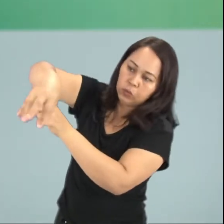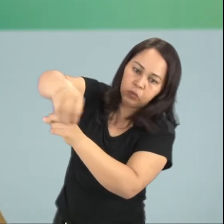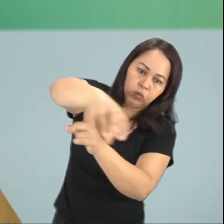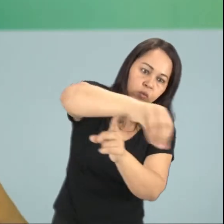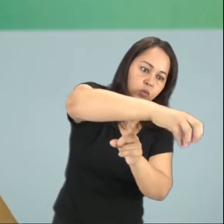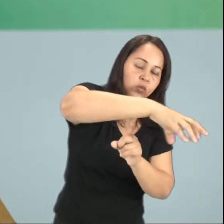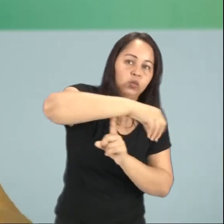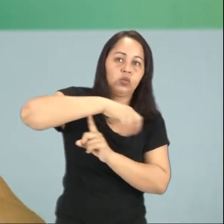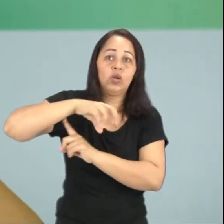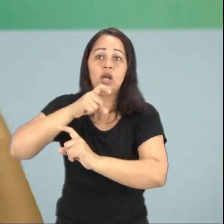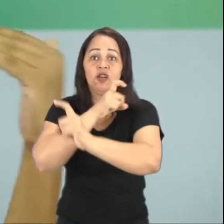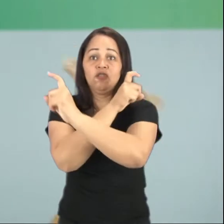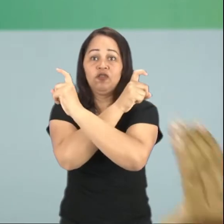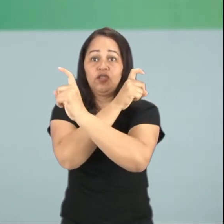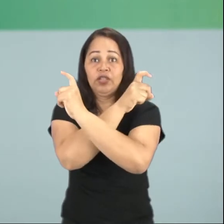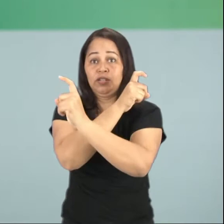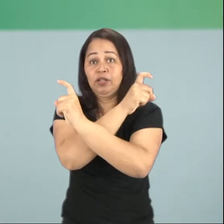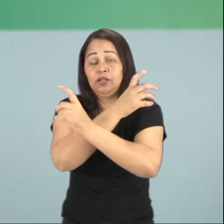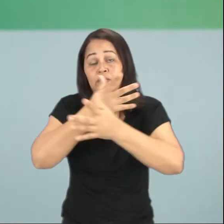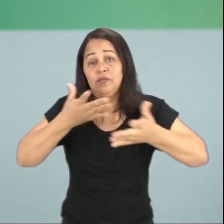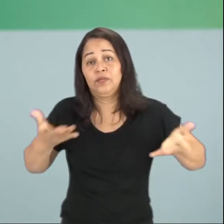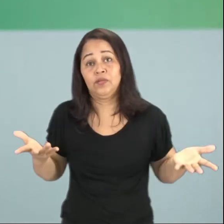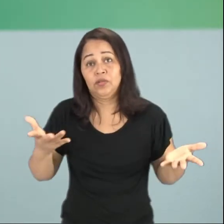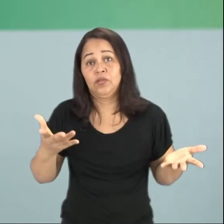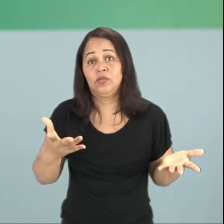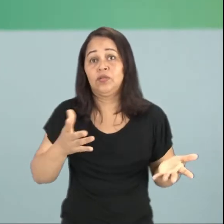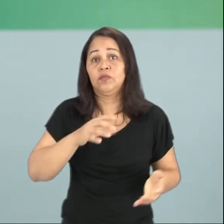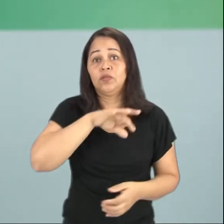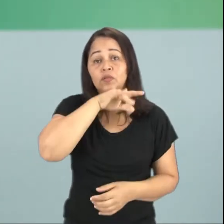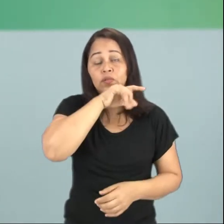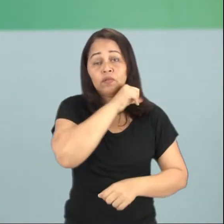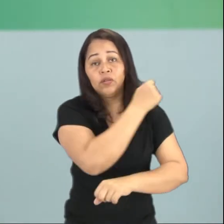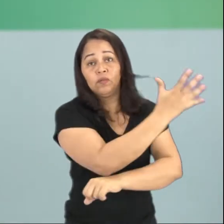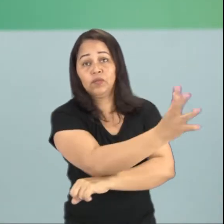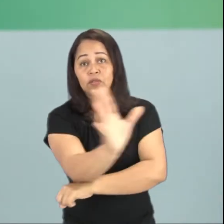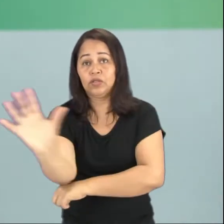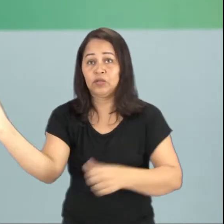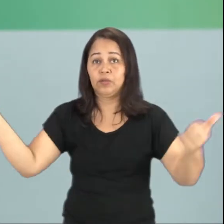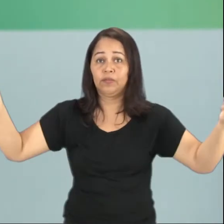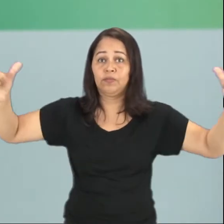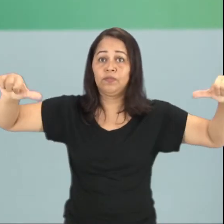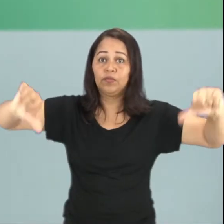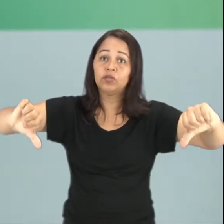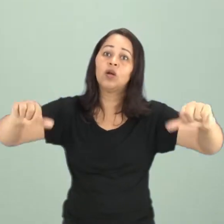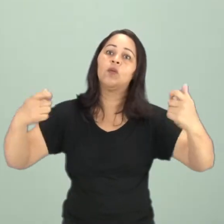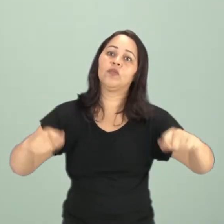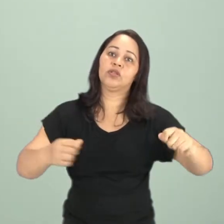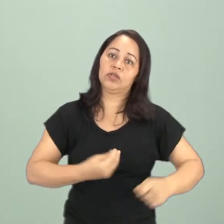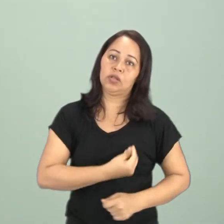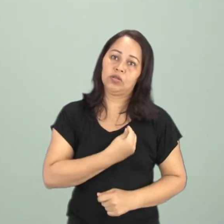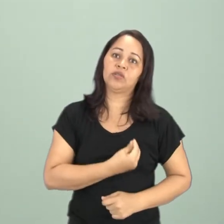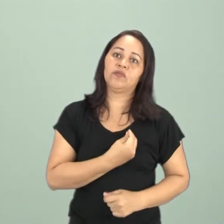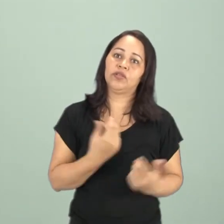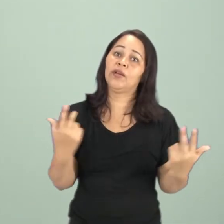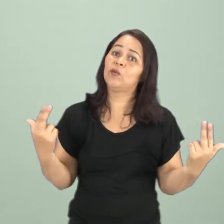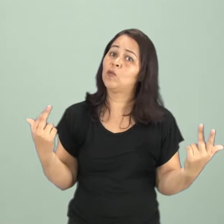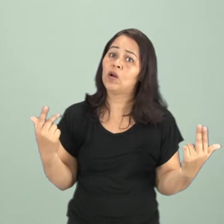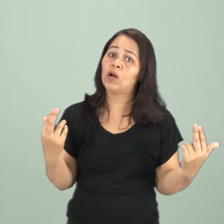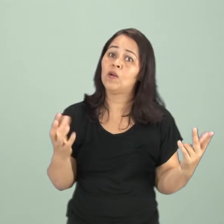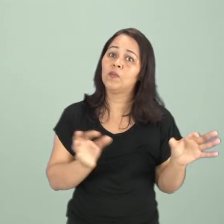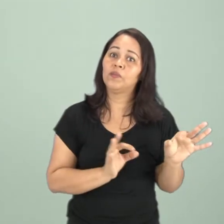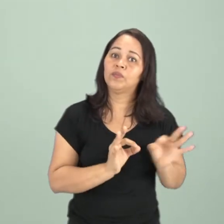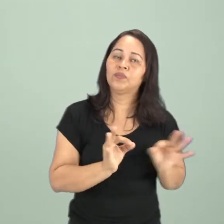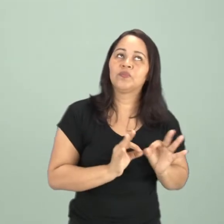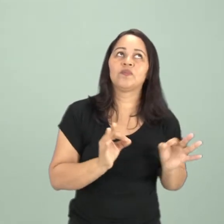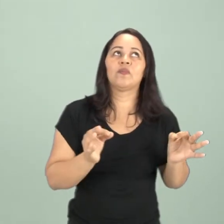acabaram ali afetando todo um ecossistema. Assim somos na nossa vida. Nós temos que ter planejamentos. Porque às vezes eu olho algo e